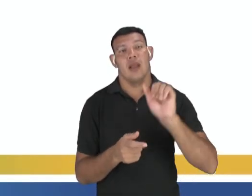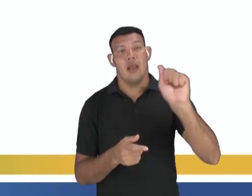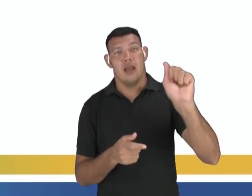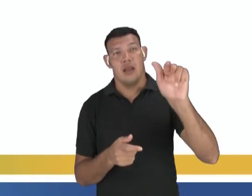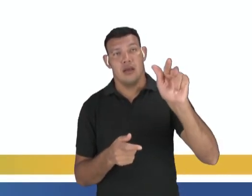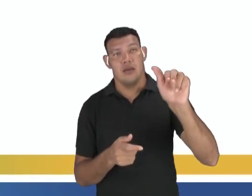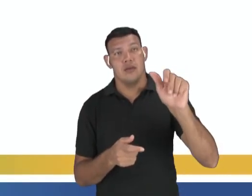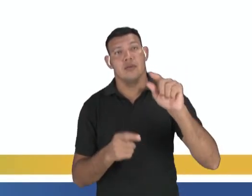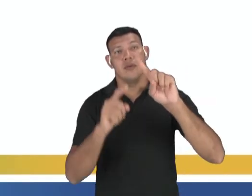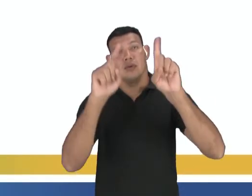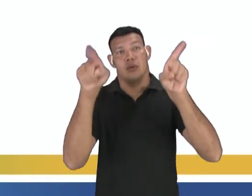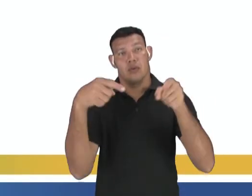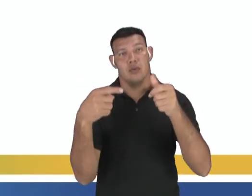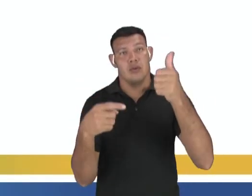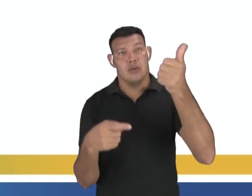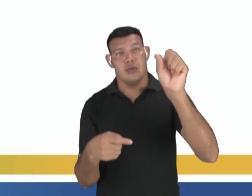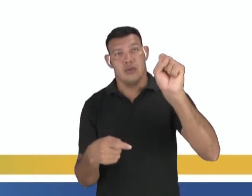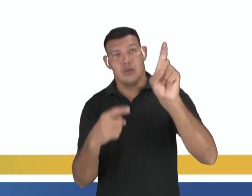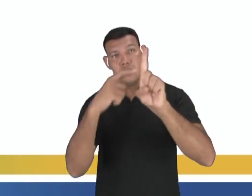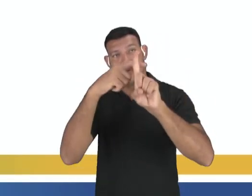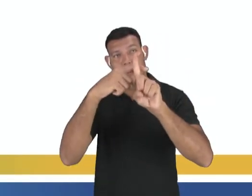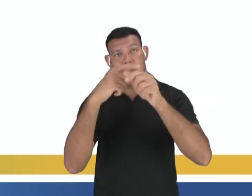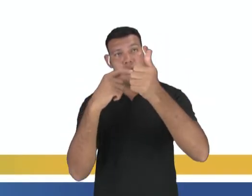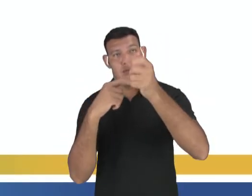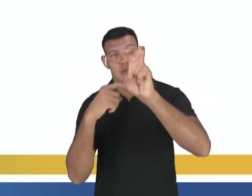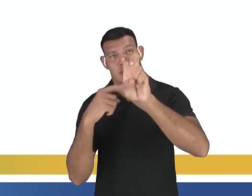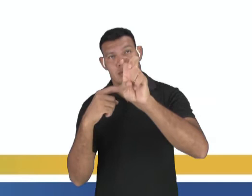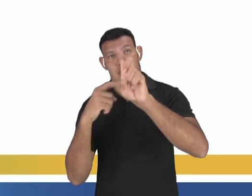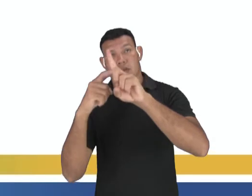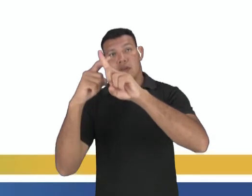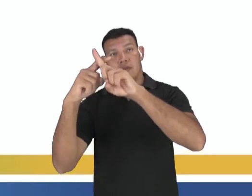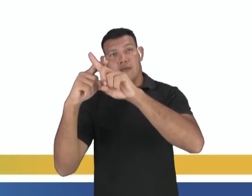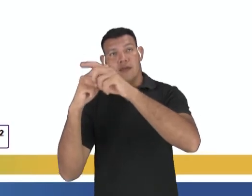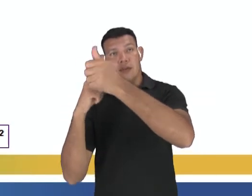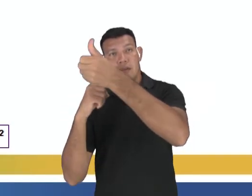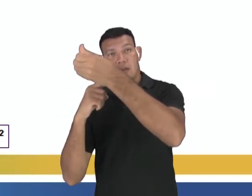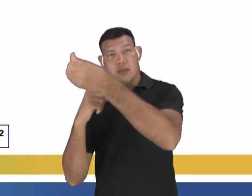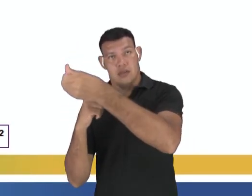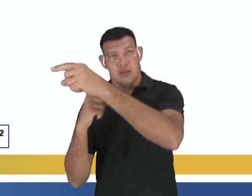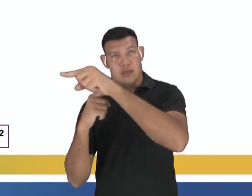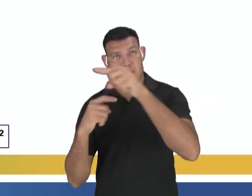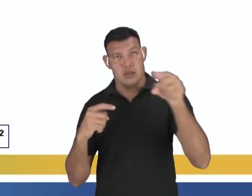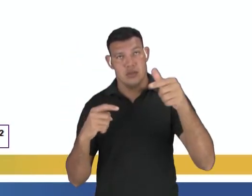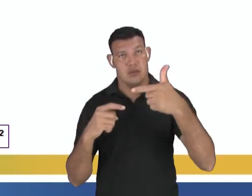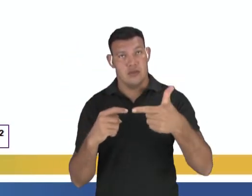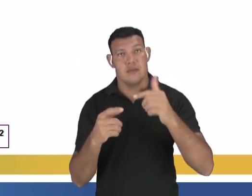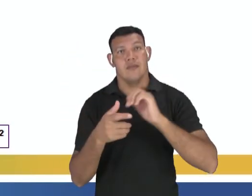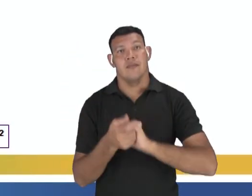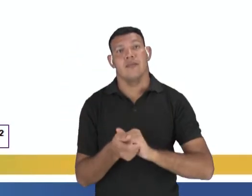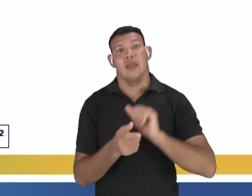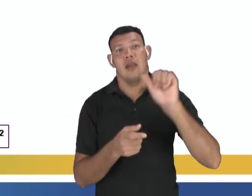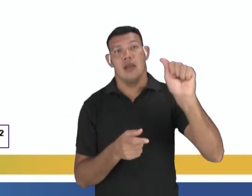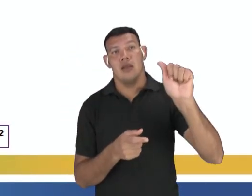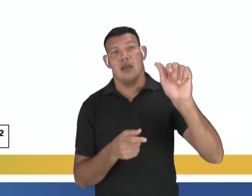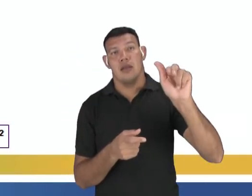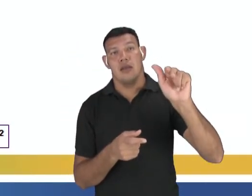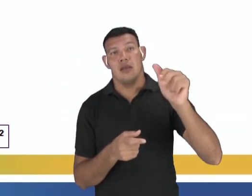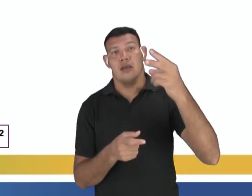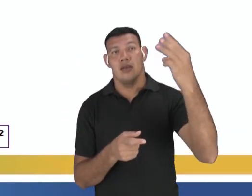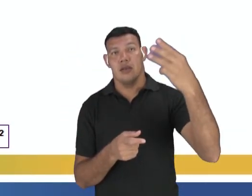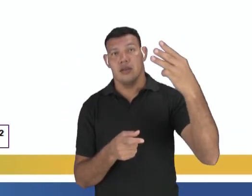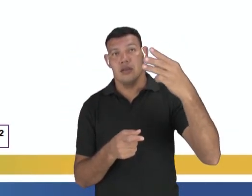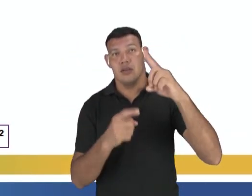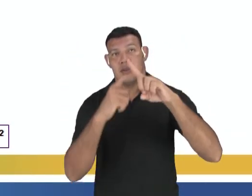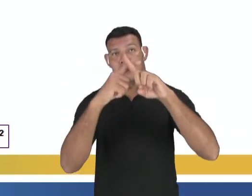por 16, tudo sobre 2. E aí nós vamos ter que a área vai ser dada por 264